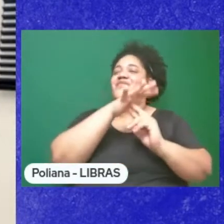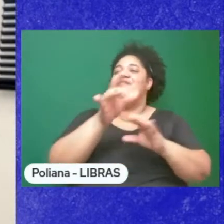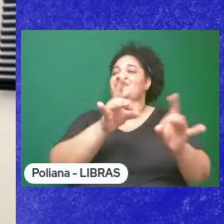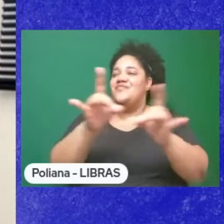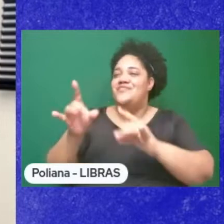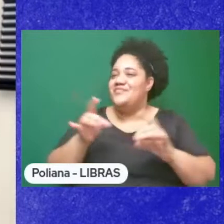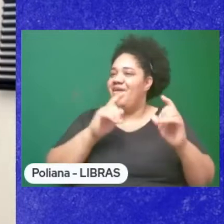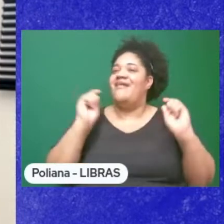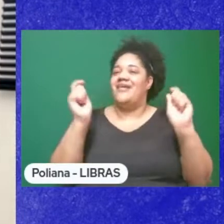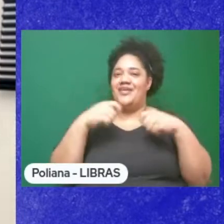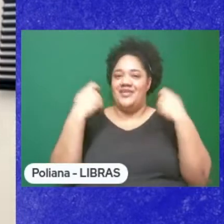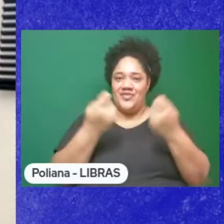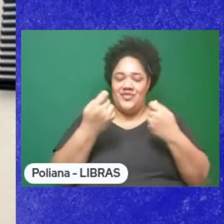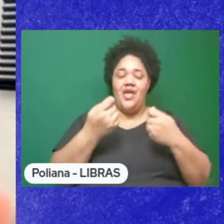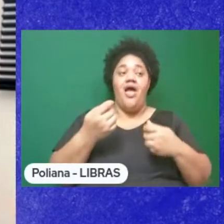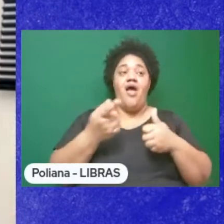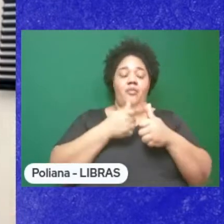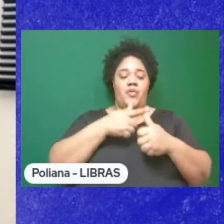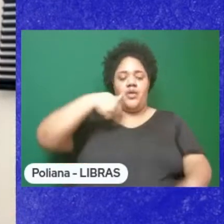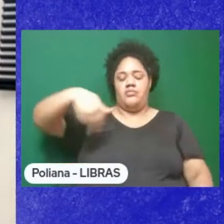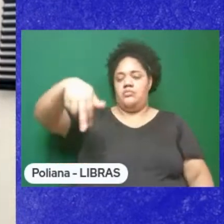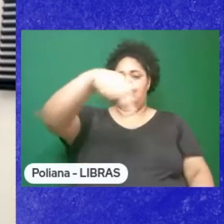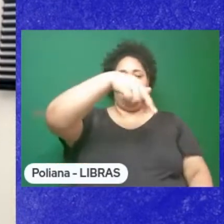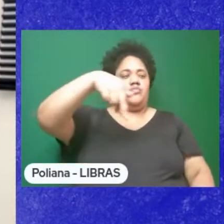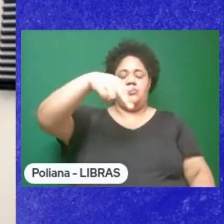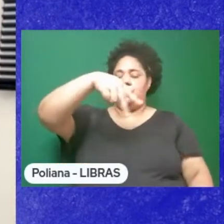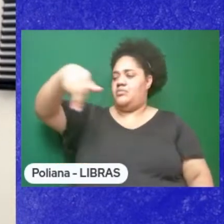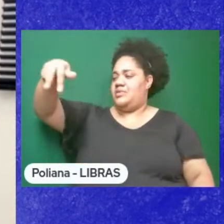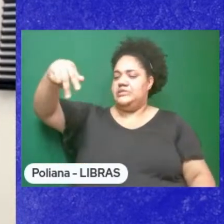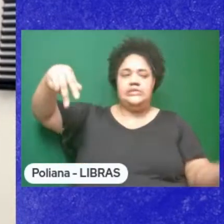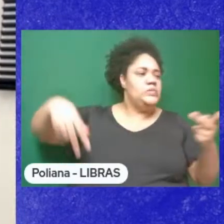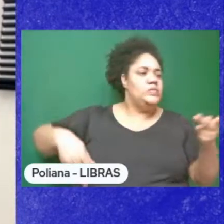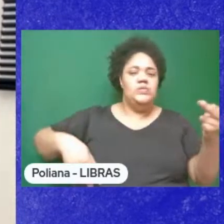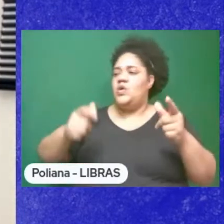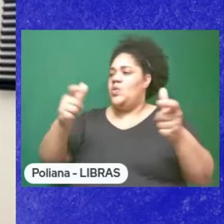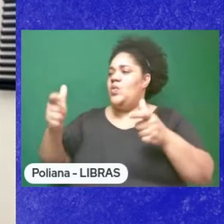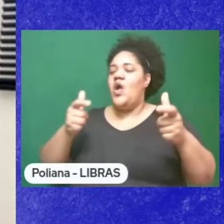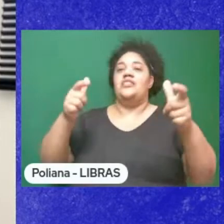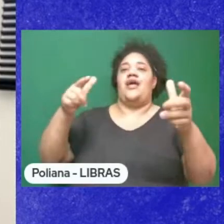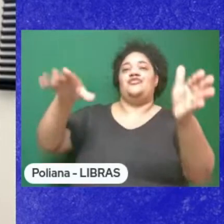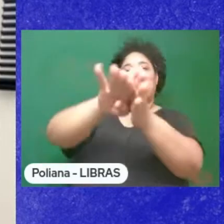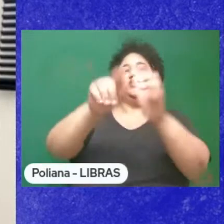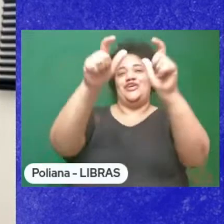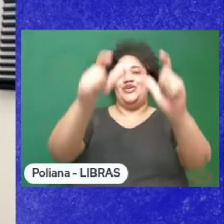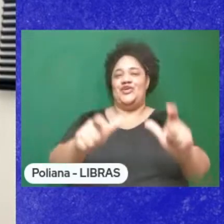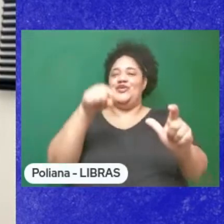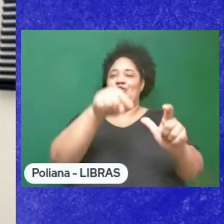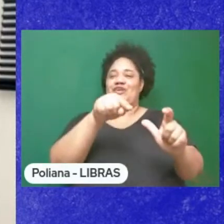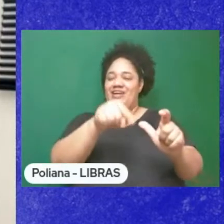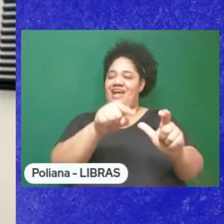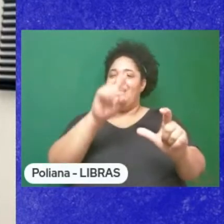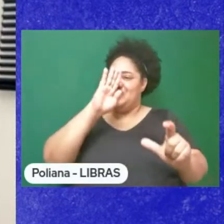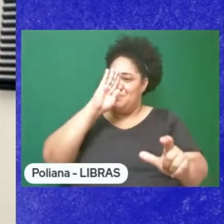feira, eu primeiro me perdi na feira e acabei chegando lá, né? Perguntando para um e para outro e acabei chegando lá. E aí, quando eu cheguei na feira, eu fiquei encantado,